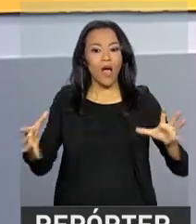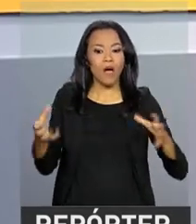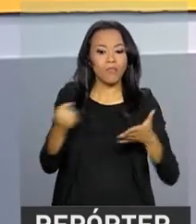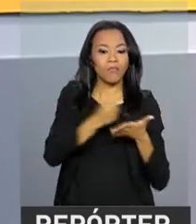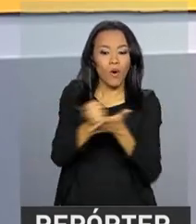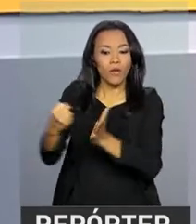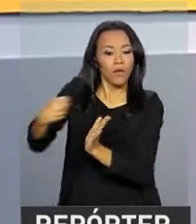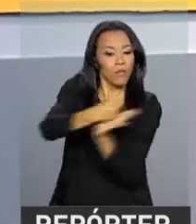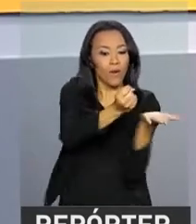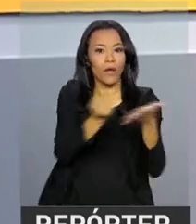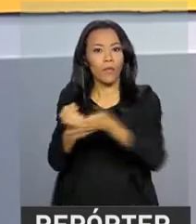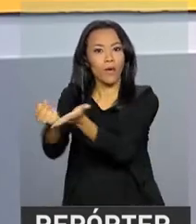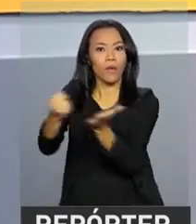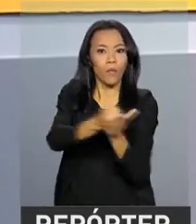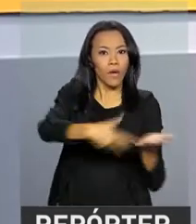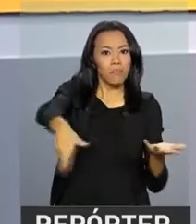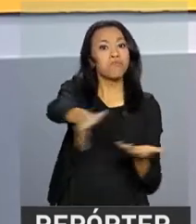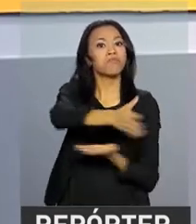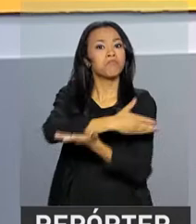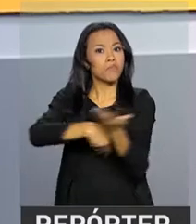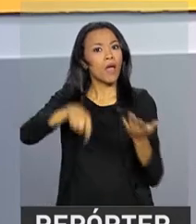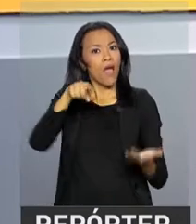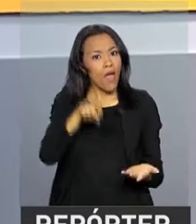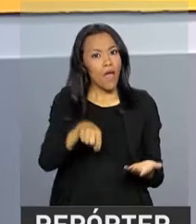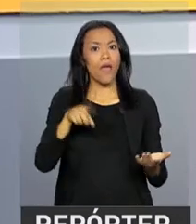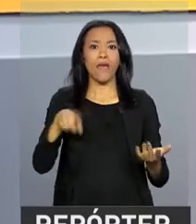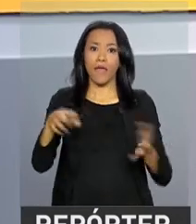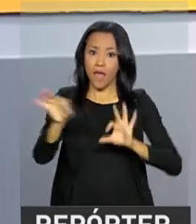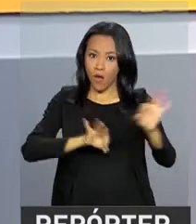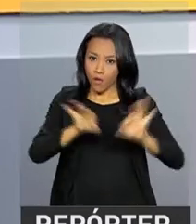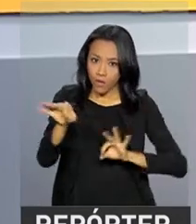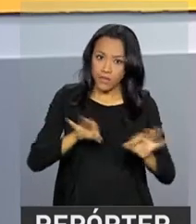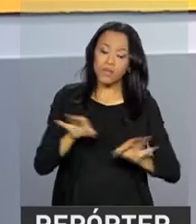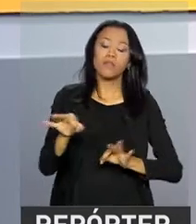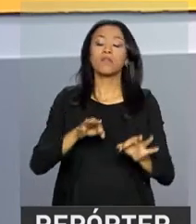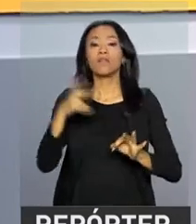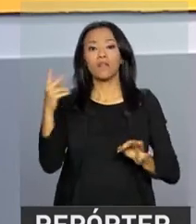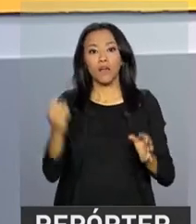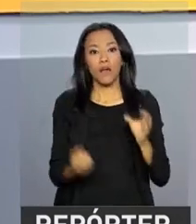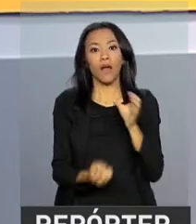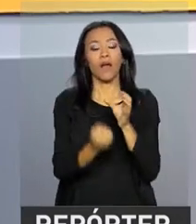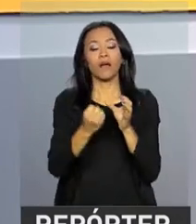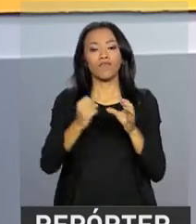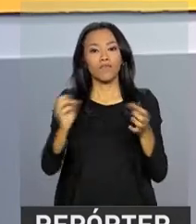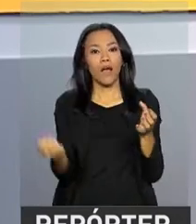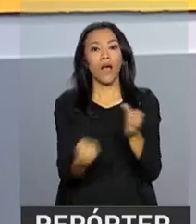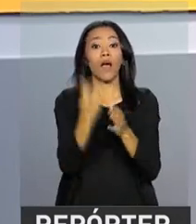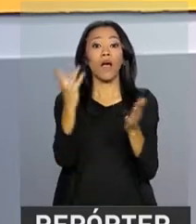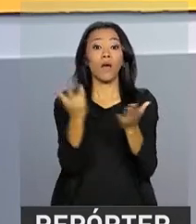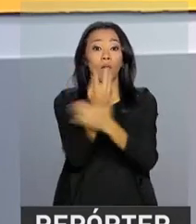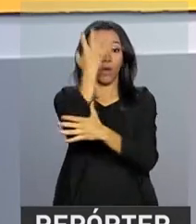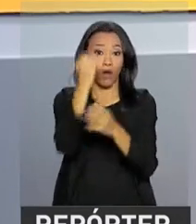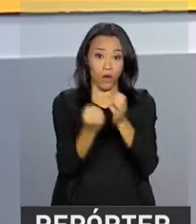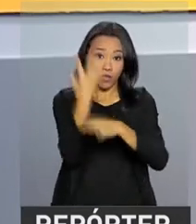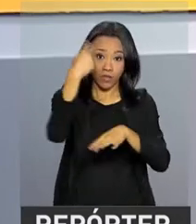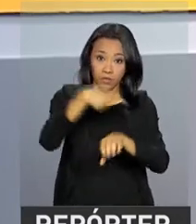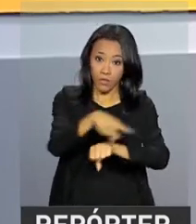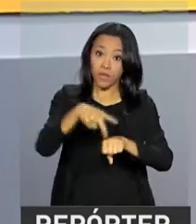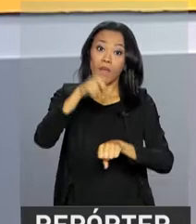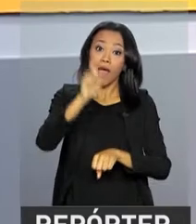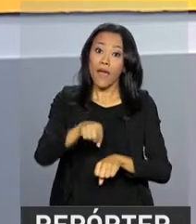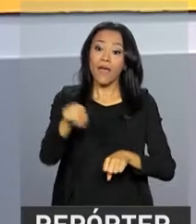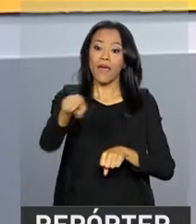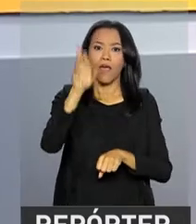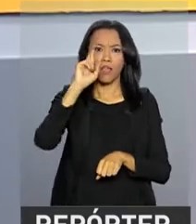300 mil empreendimentos no brasil que se organizam em arranjos produtivos locais eles já são responsáveis por três milhões de postos